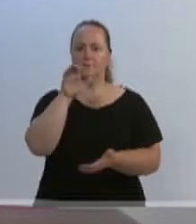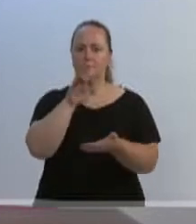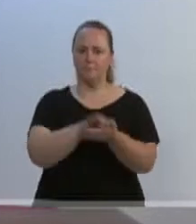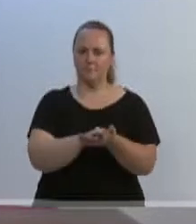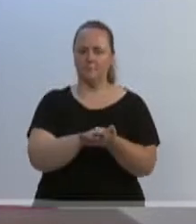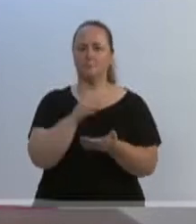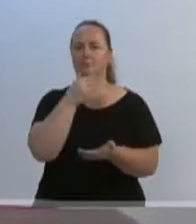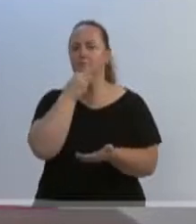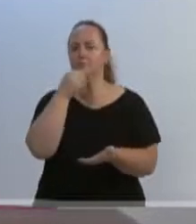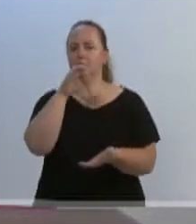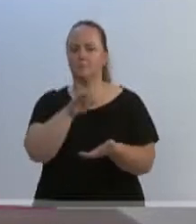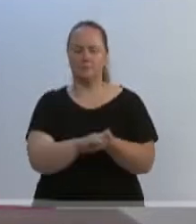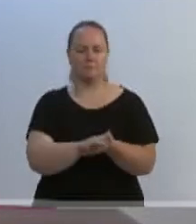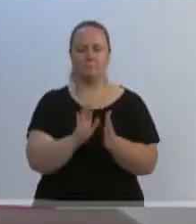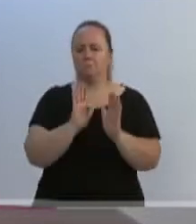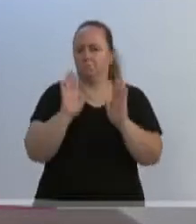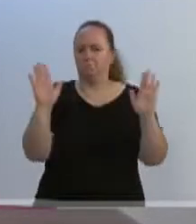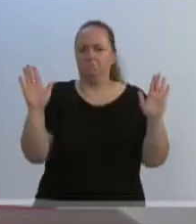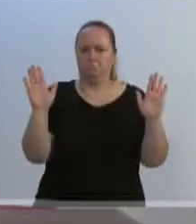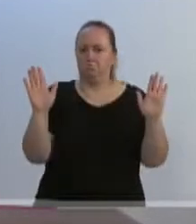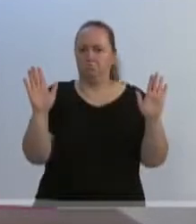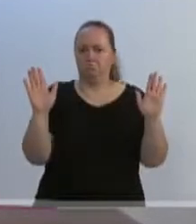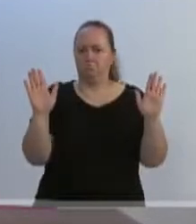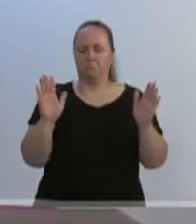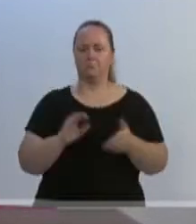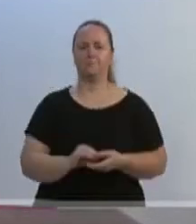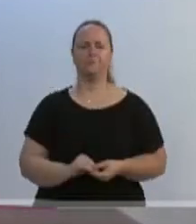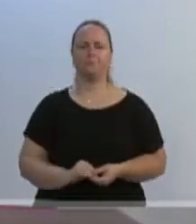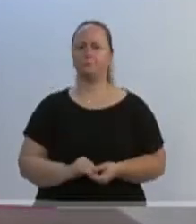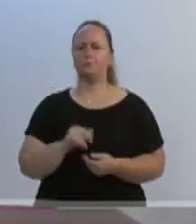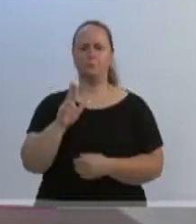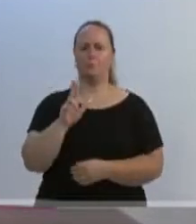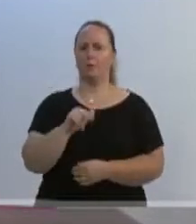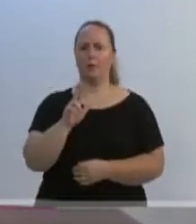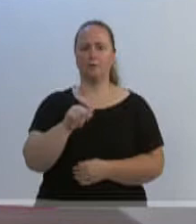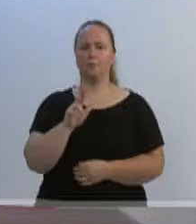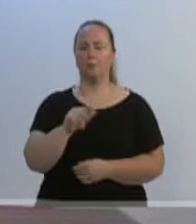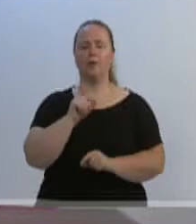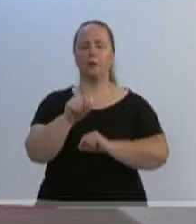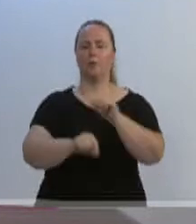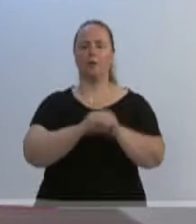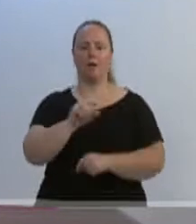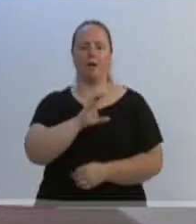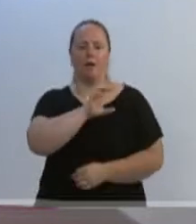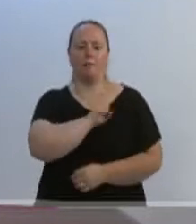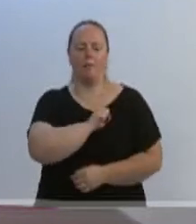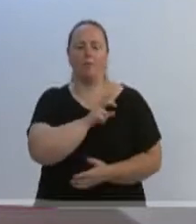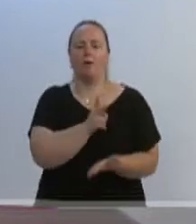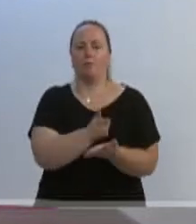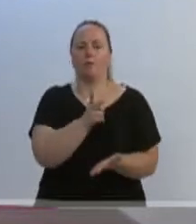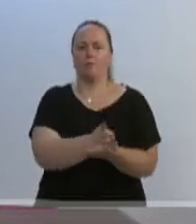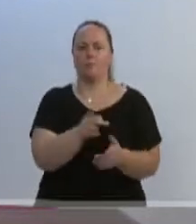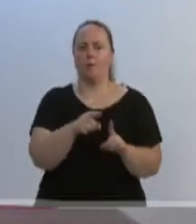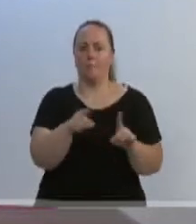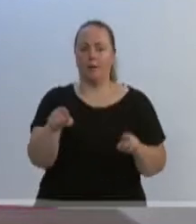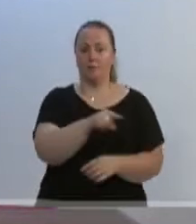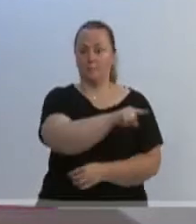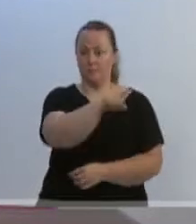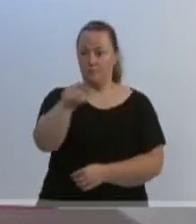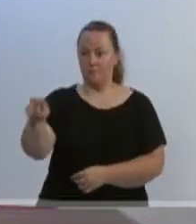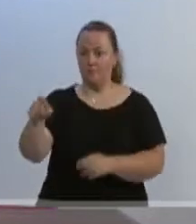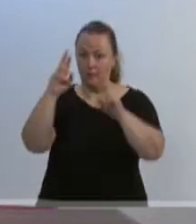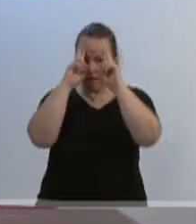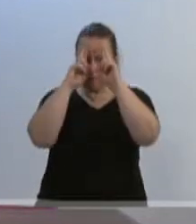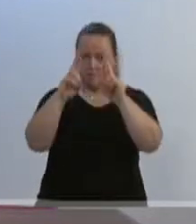ou casado com um homem, ou se fosse vice-versa, jamais ele deixaria de ter o meu amor. Agora quero que vocês respeitem a